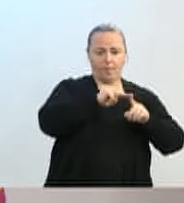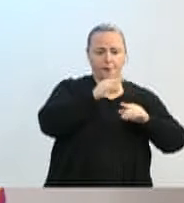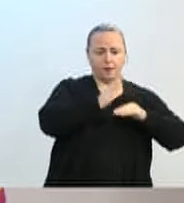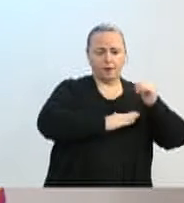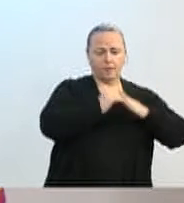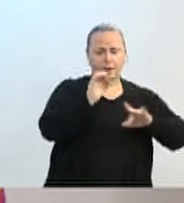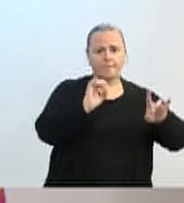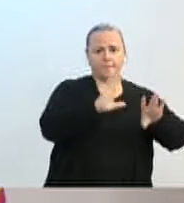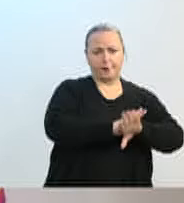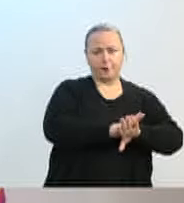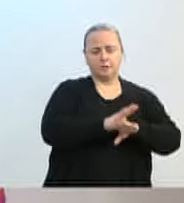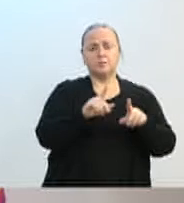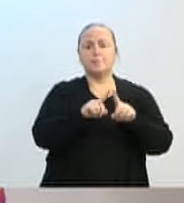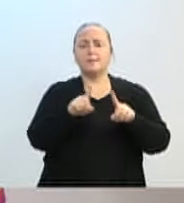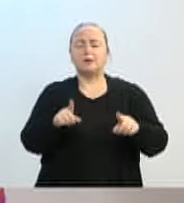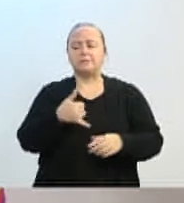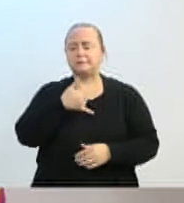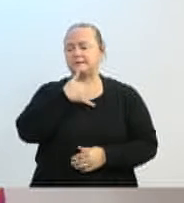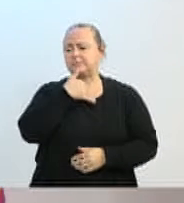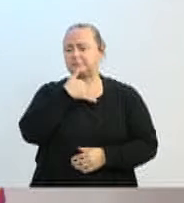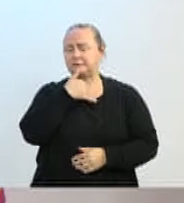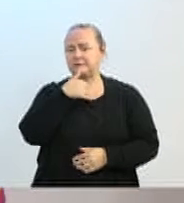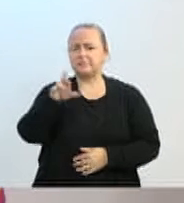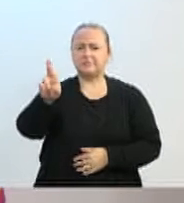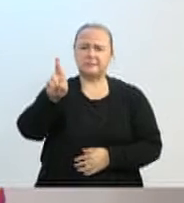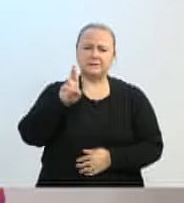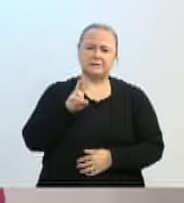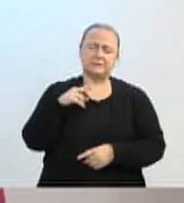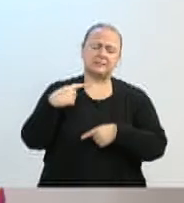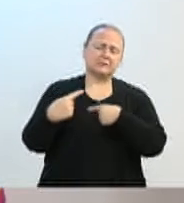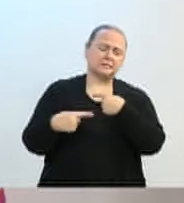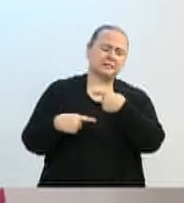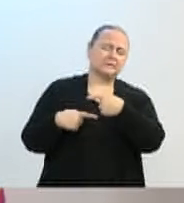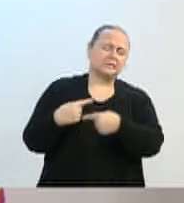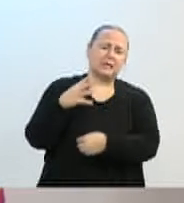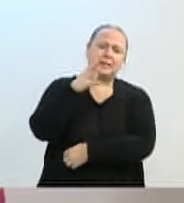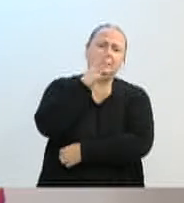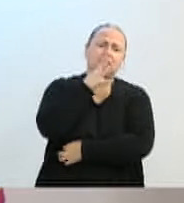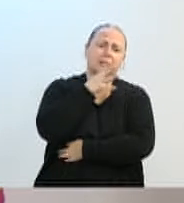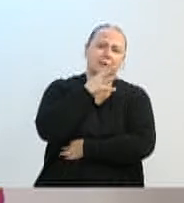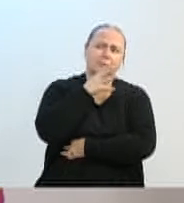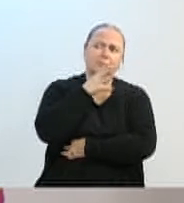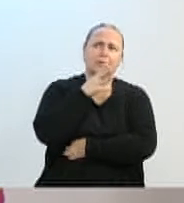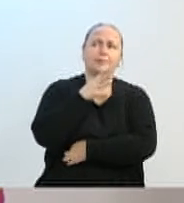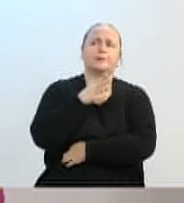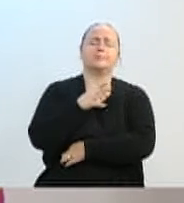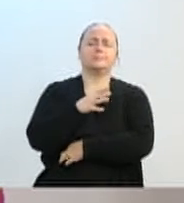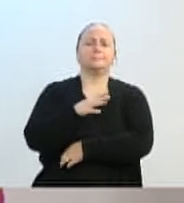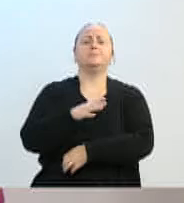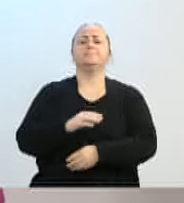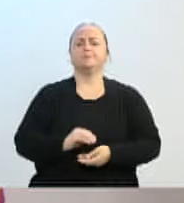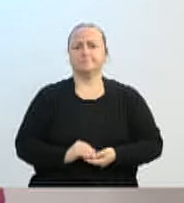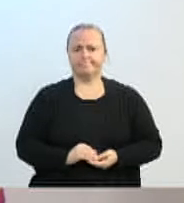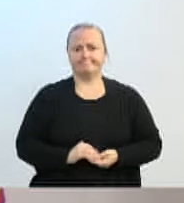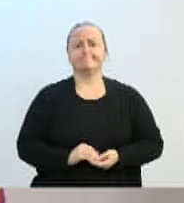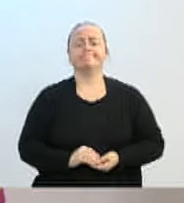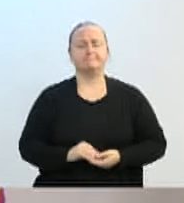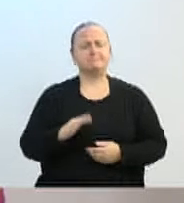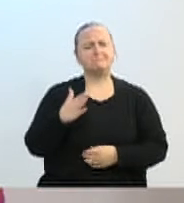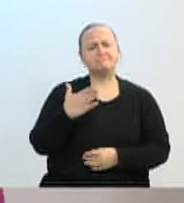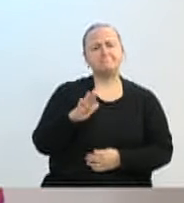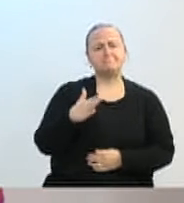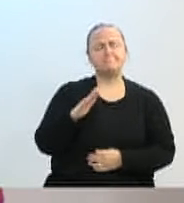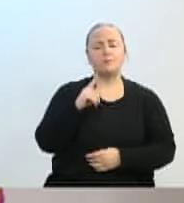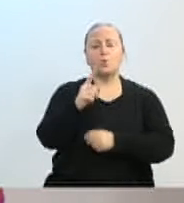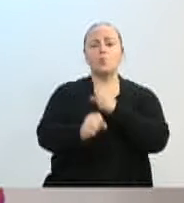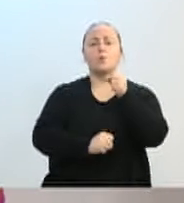também o tempo e a burocracia para essas respostas foram longos, foram mais ou menos 1 ano e meio, vereador Maurício Gol, de obras